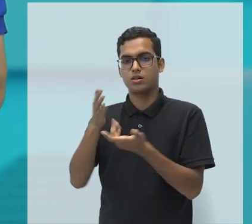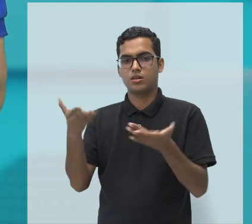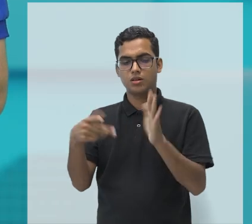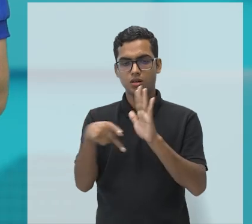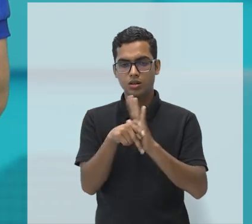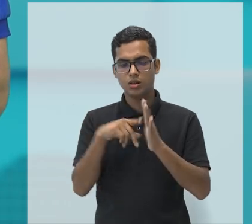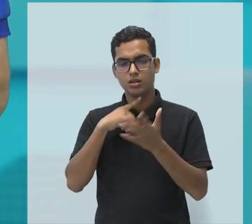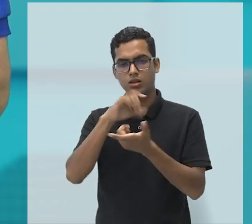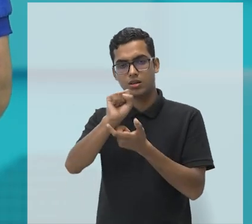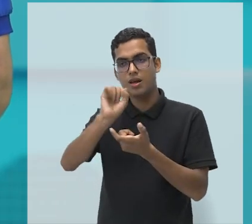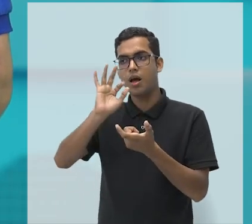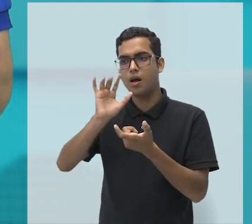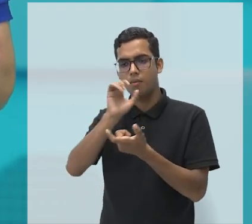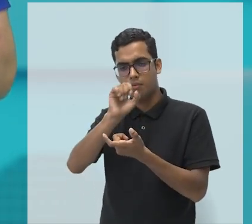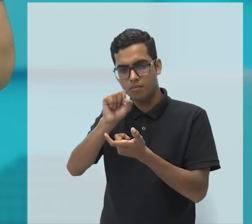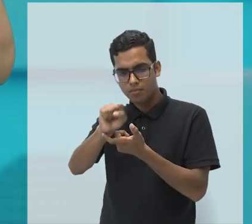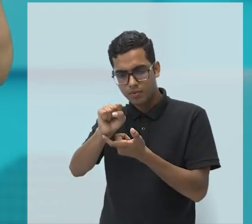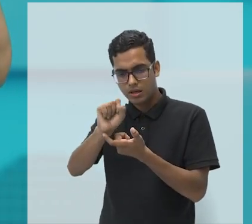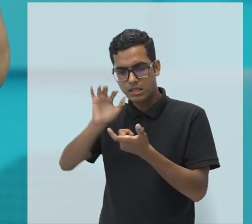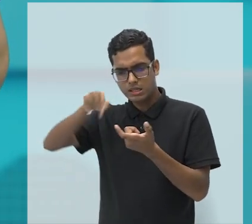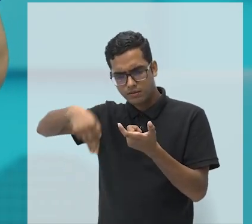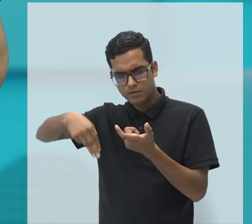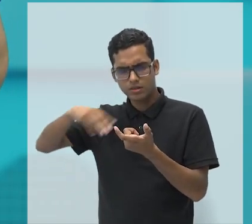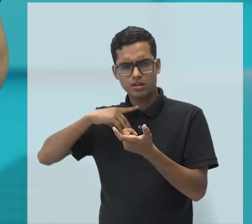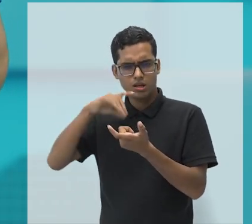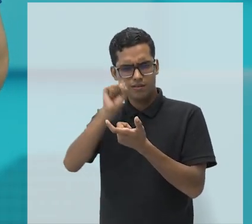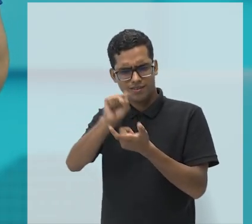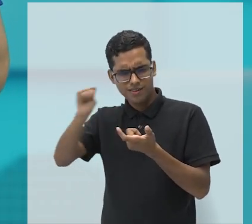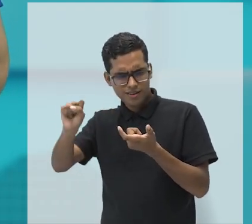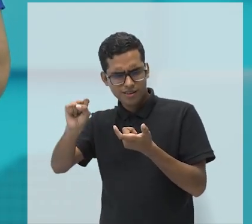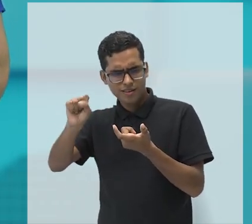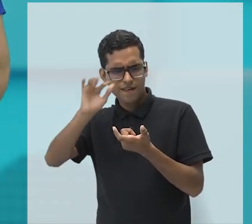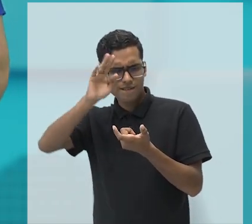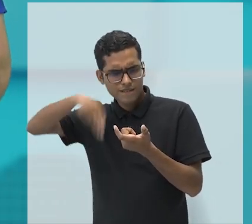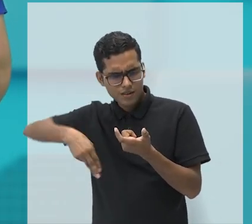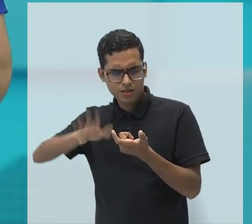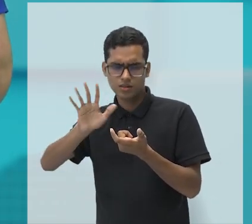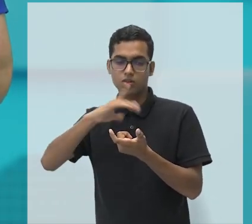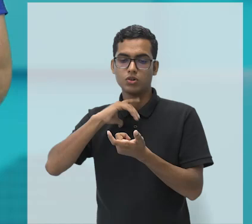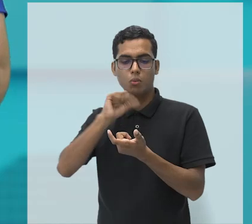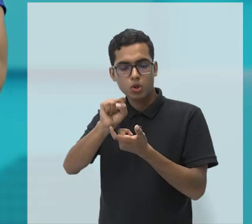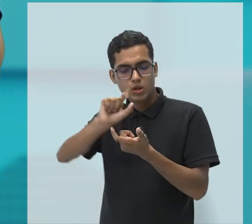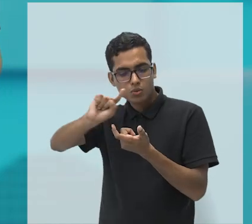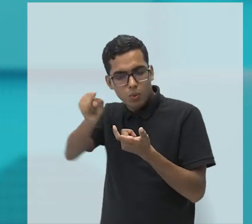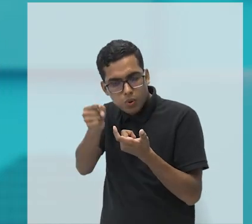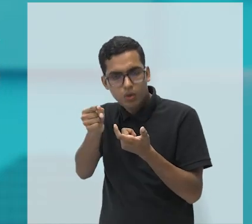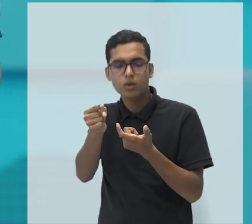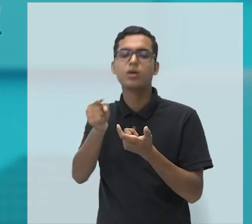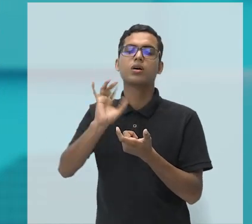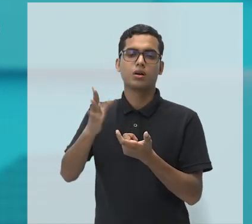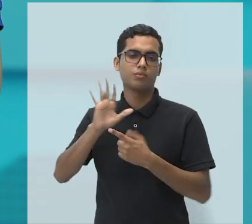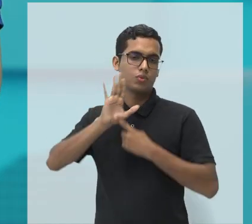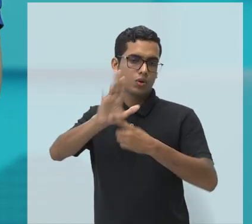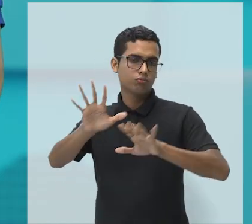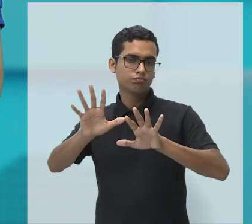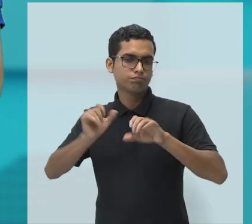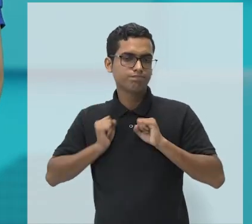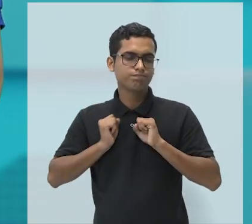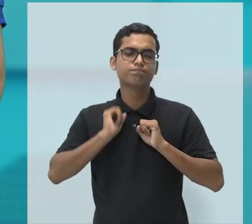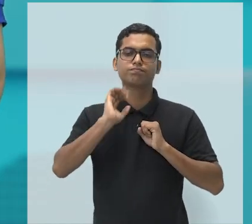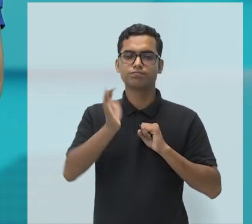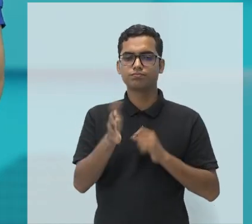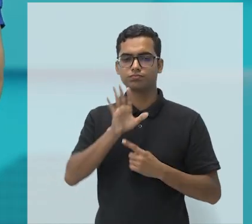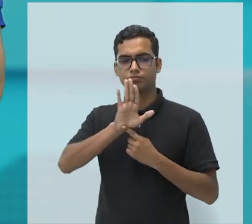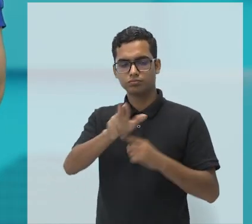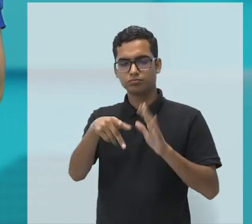que tem terminação em S, eu não duplico esse S após o apóstrofo, só coloco o apóstrofo e já é um indicativo que eu estou falando